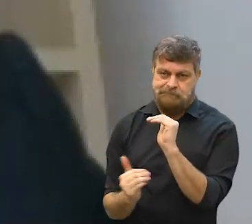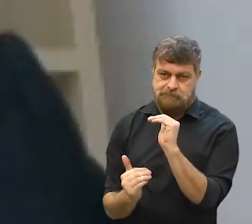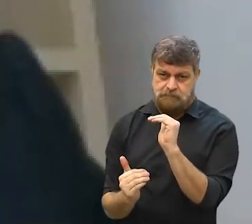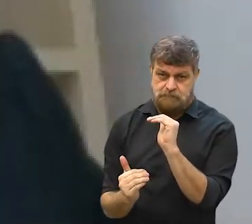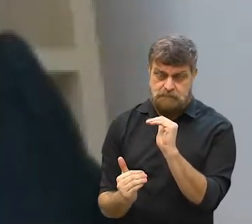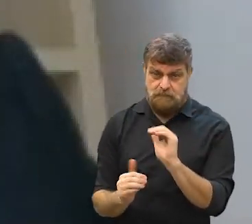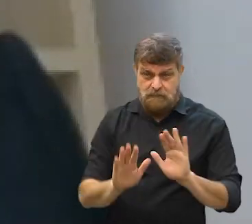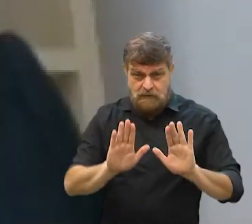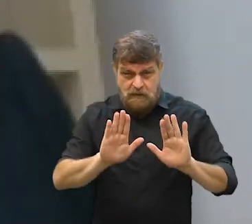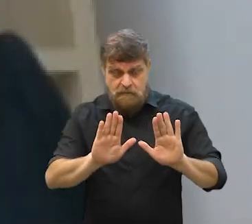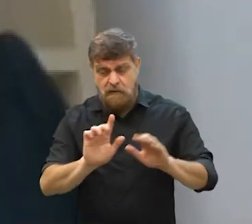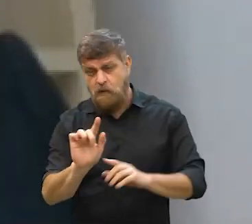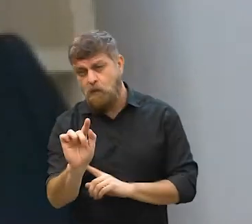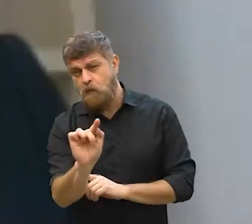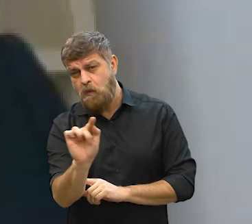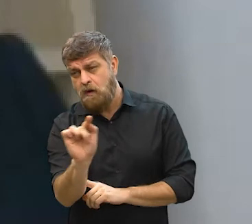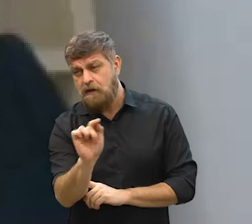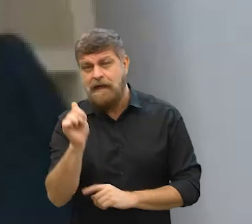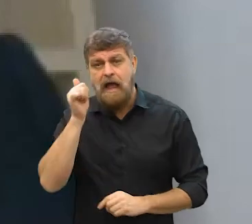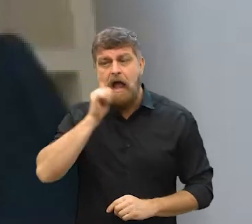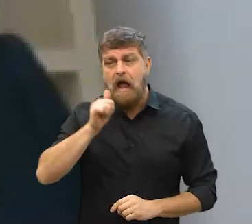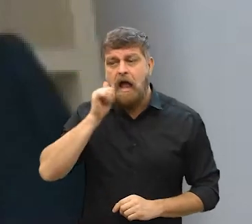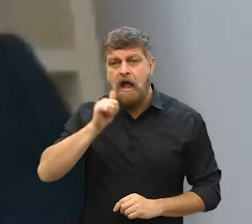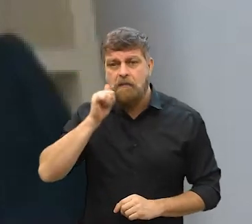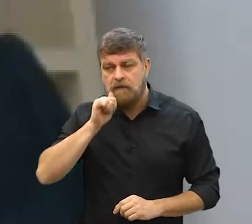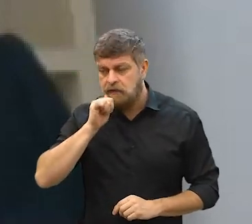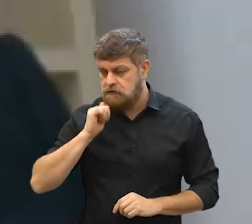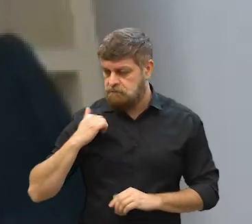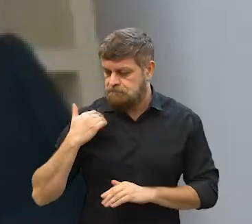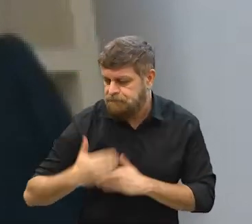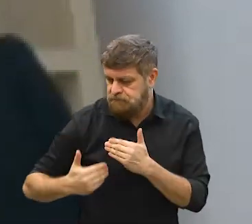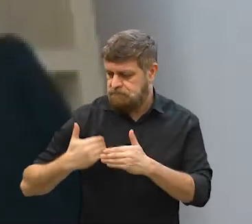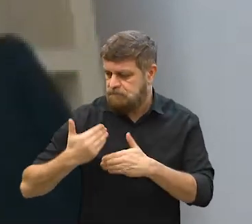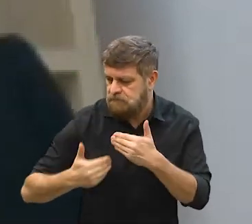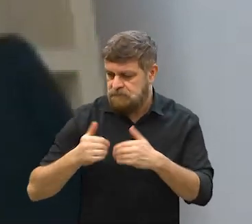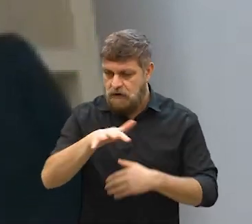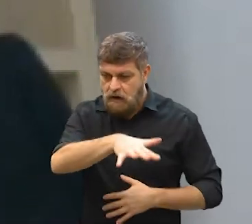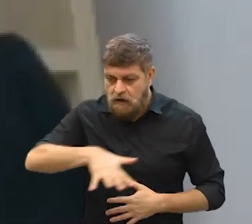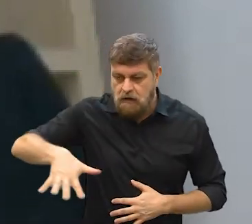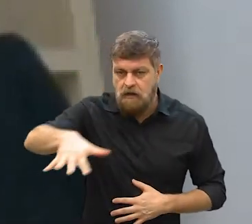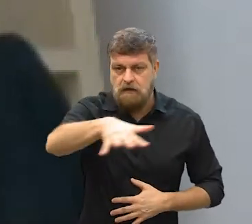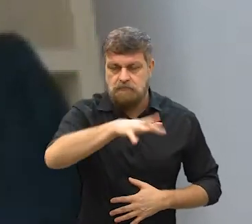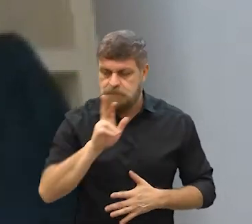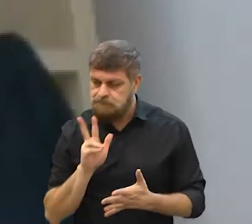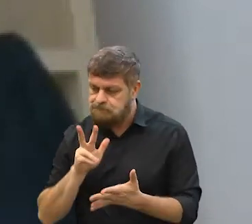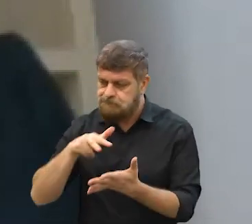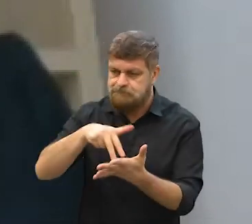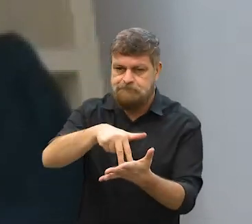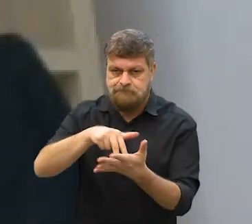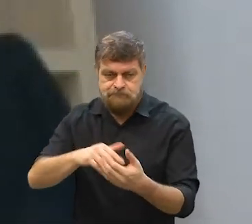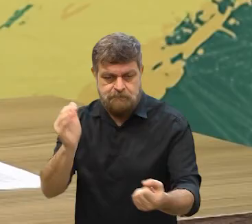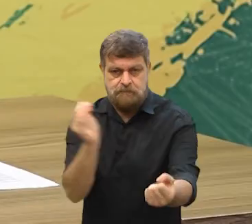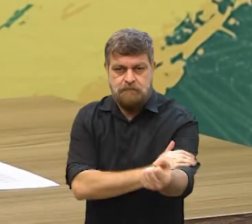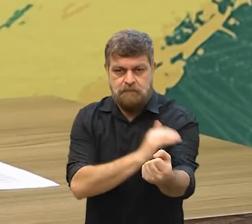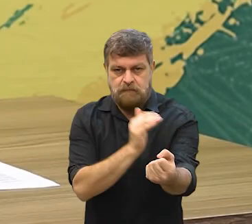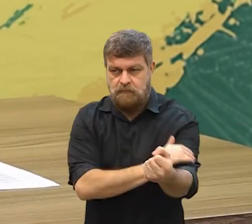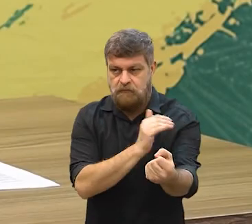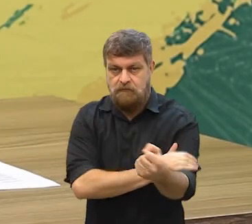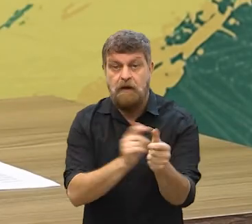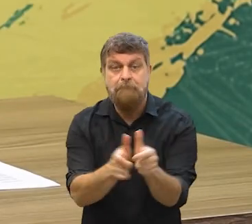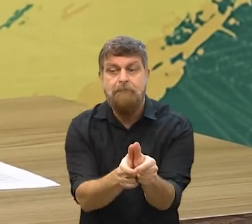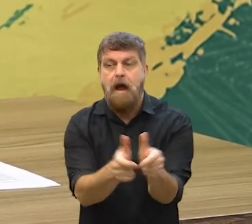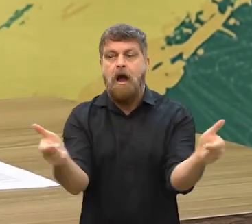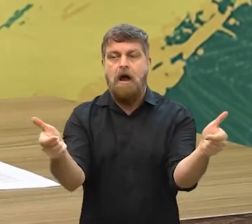Só que as mulheres, elas estão conquistando um espaço, né, muito maior.